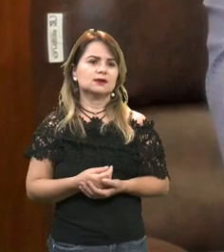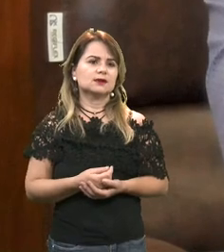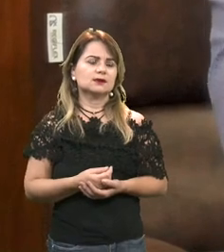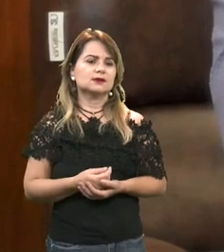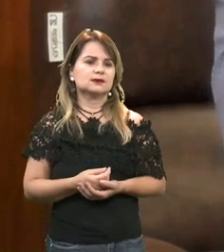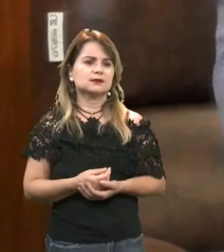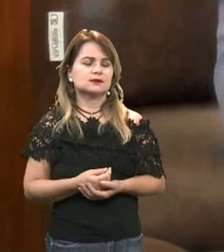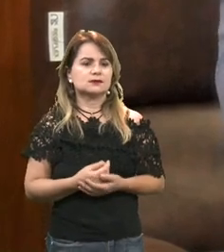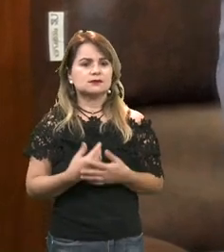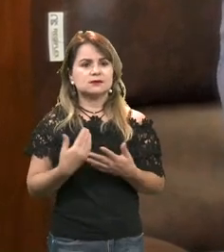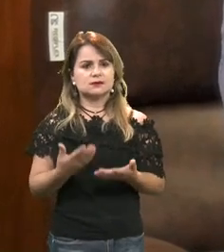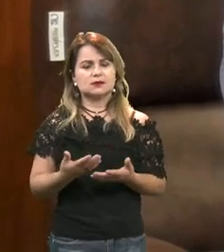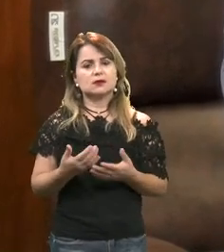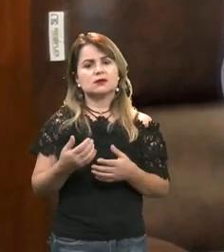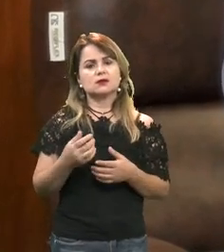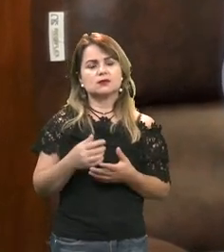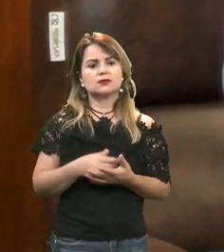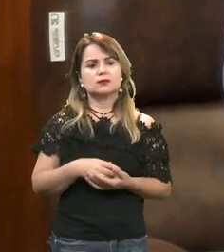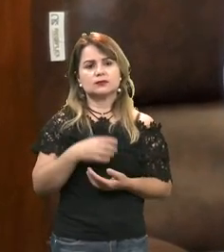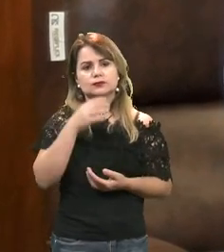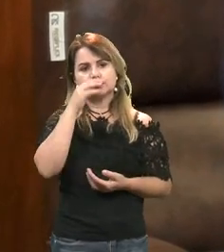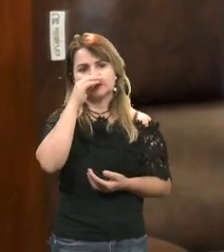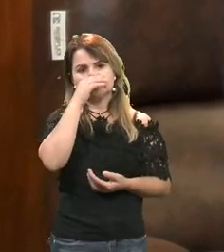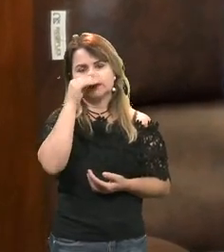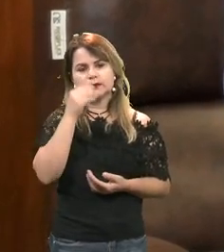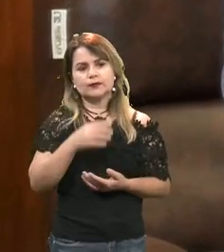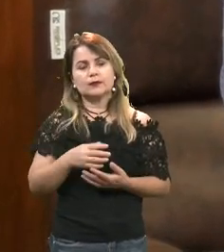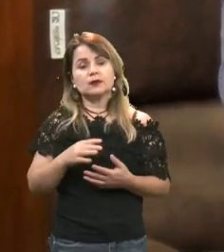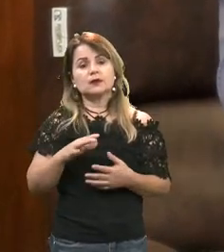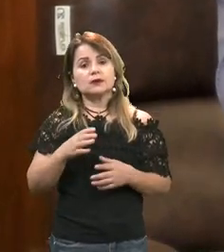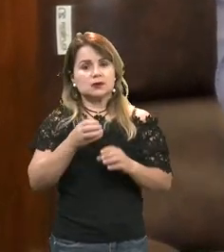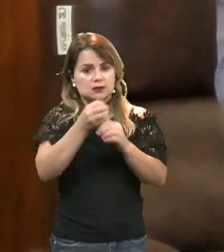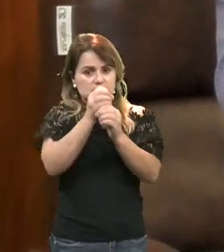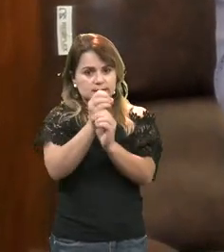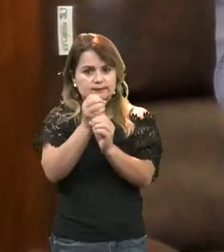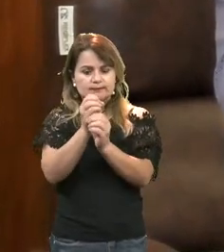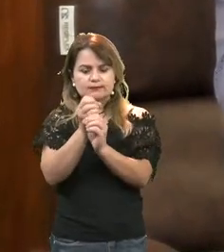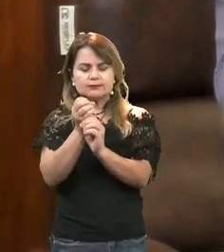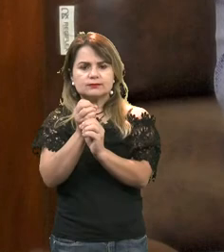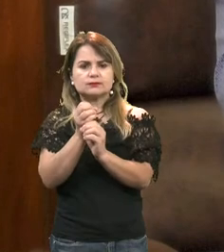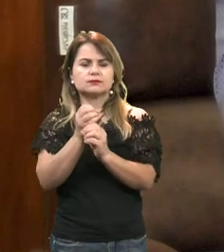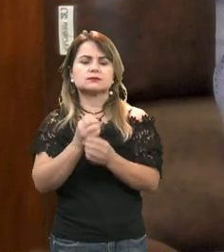Mais R$200, R$300. Fazer os exames.